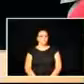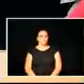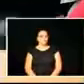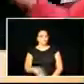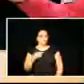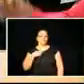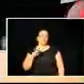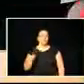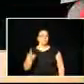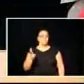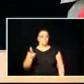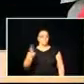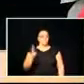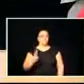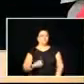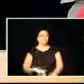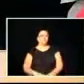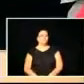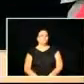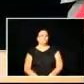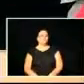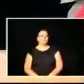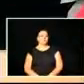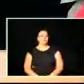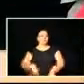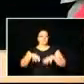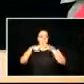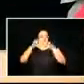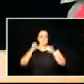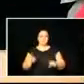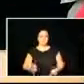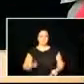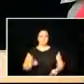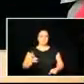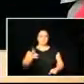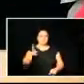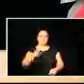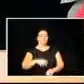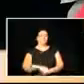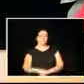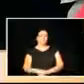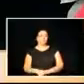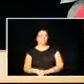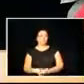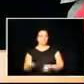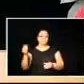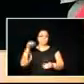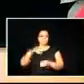sempre será. Tenho certeza que da casa, em nome da casa, sempre será uma